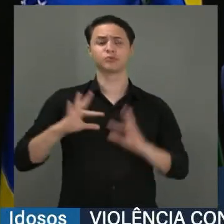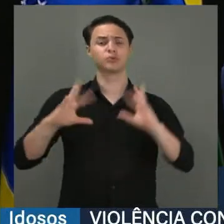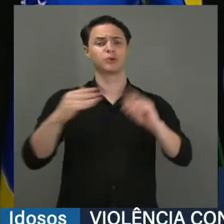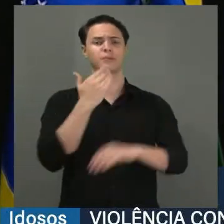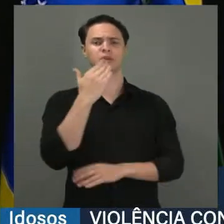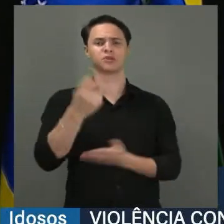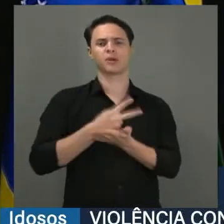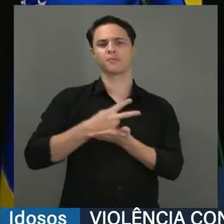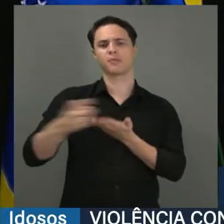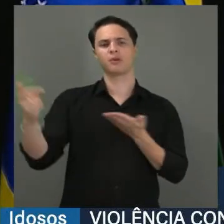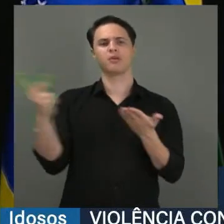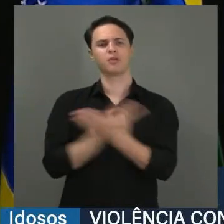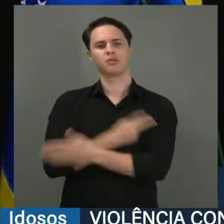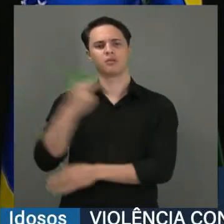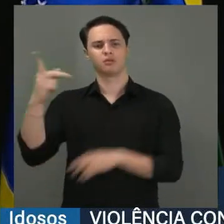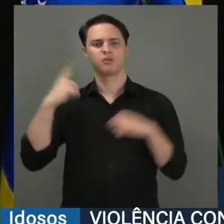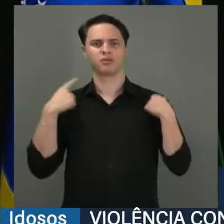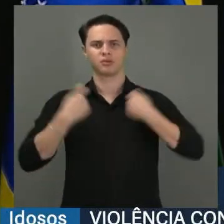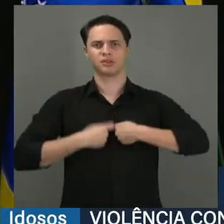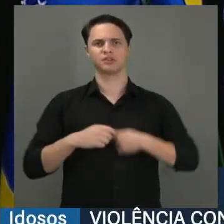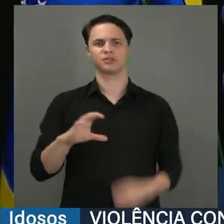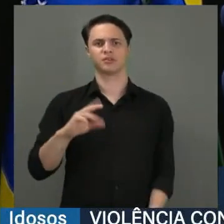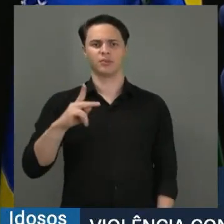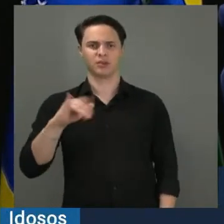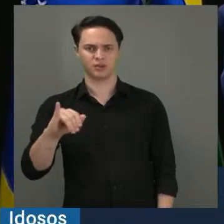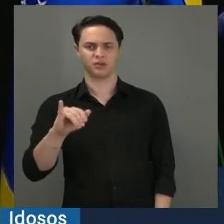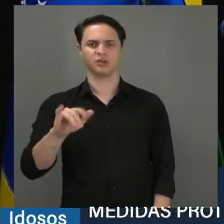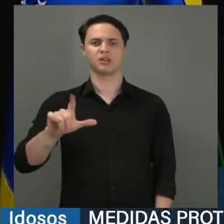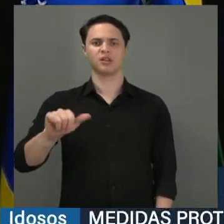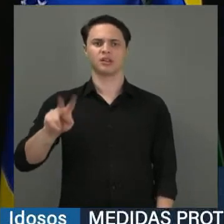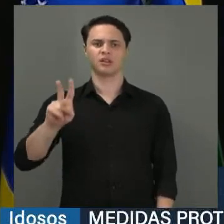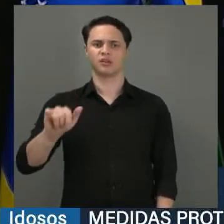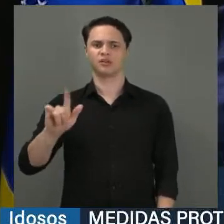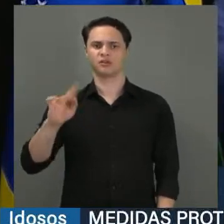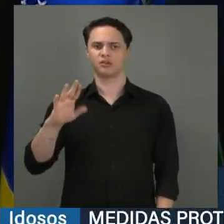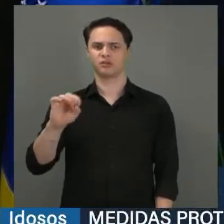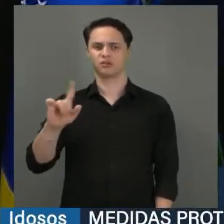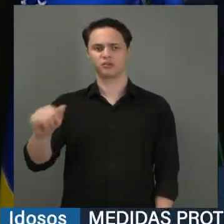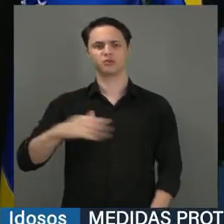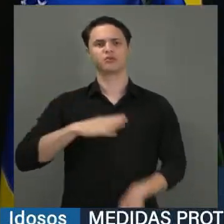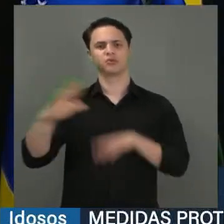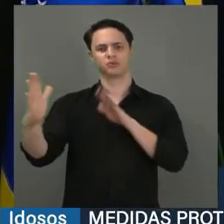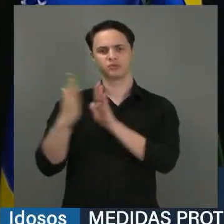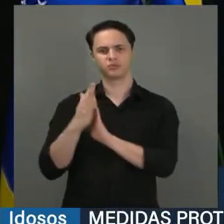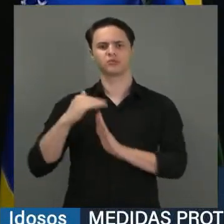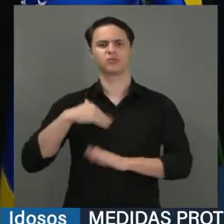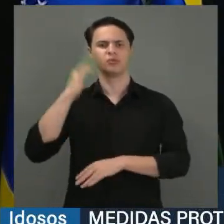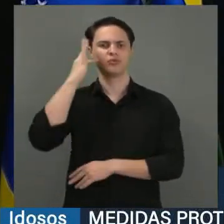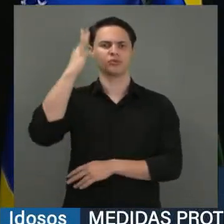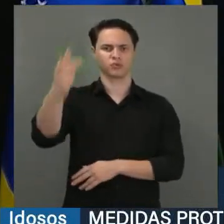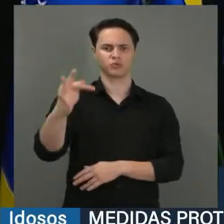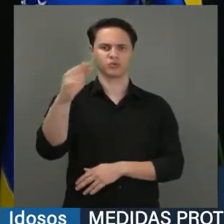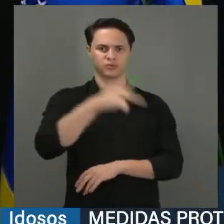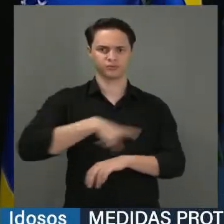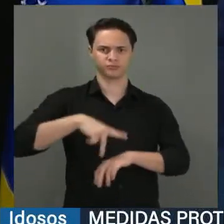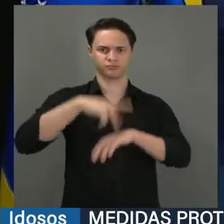de impeachment que vêm de ministros, CPIs de lava-toga, e estou combatendo o bom combate para o futuro da nação. Muito obrigado, senhor presidente.